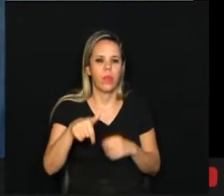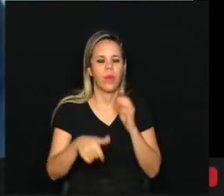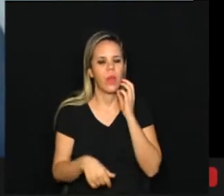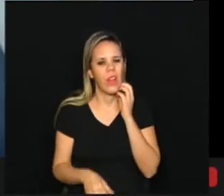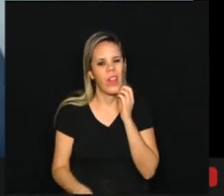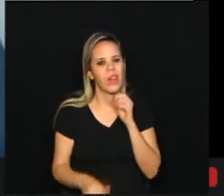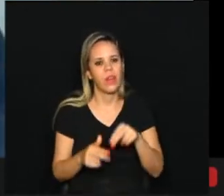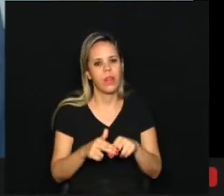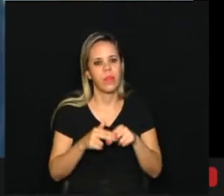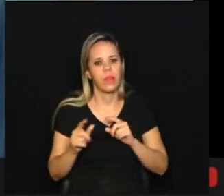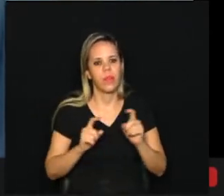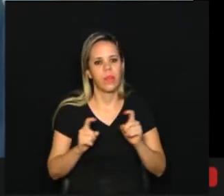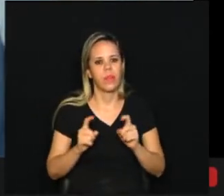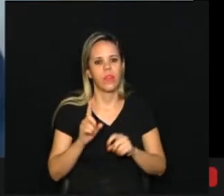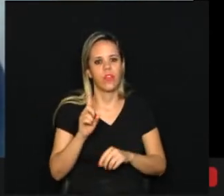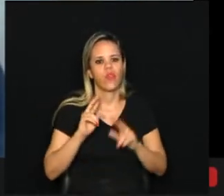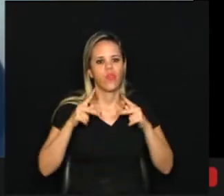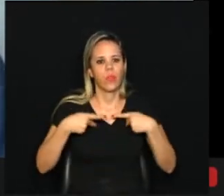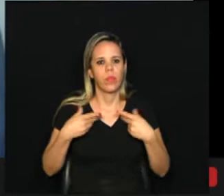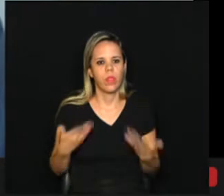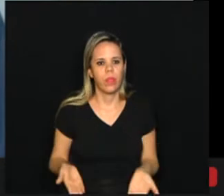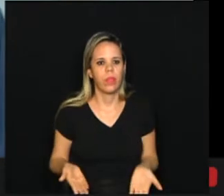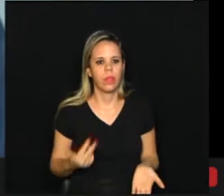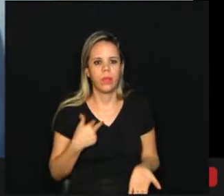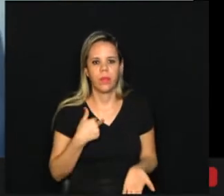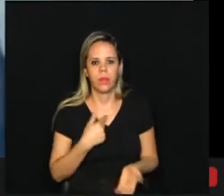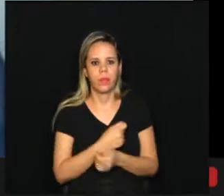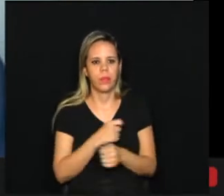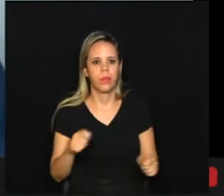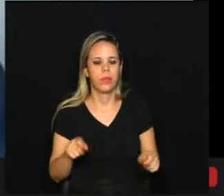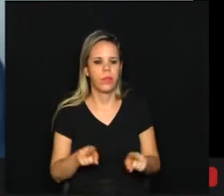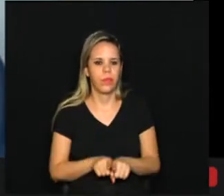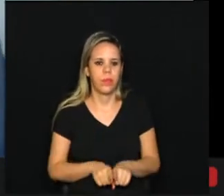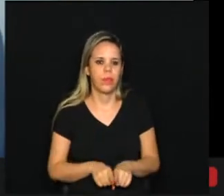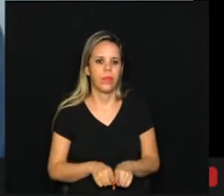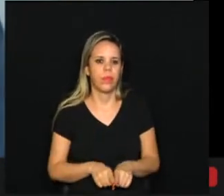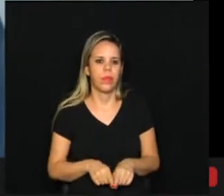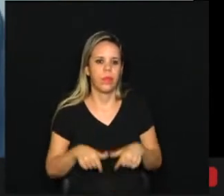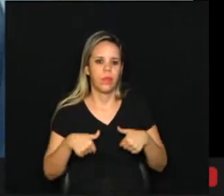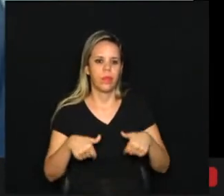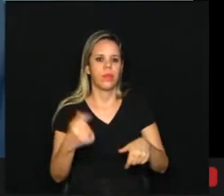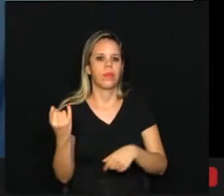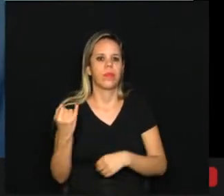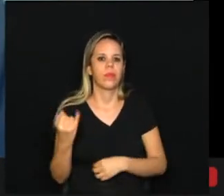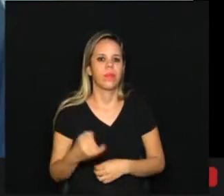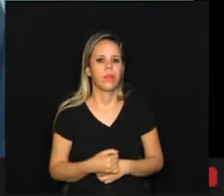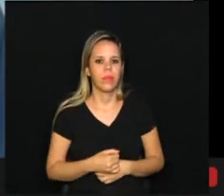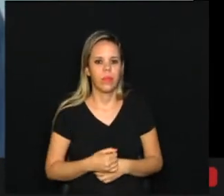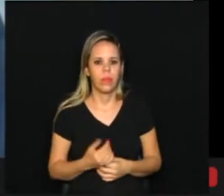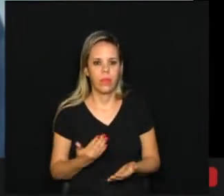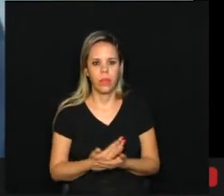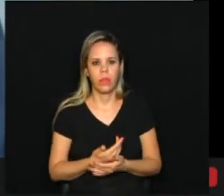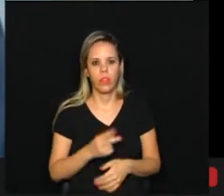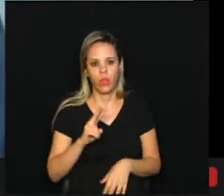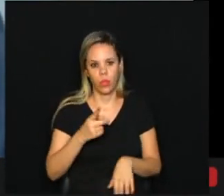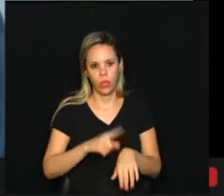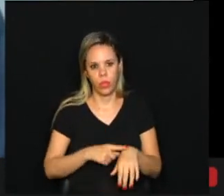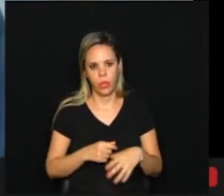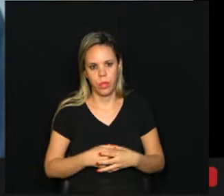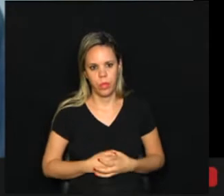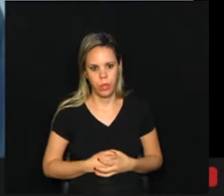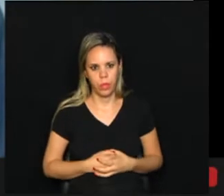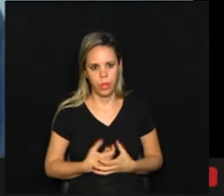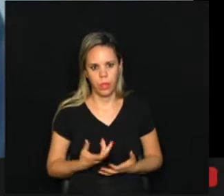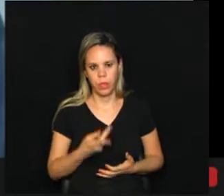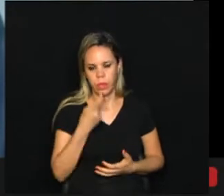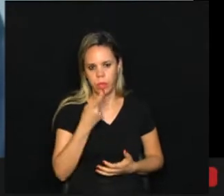por conta da reunião dos direitos humanos aqui, mas não foi possível. Mas realmente é uma iniciativa muito importante, que vai ser agora às 14 horas. O que eu queria,